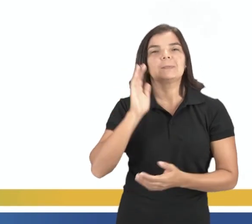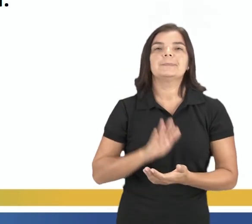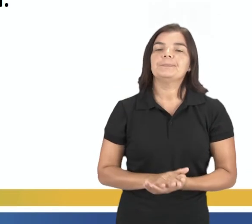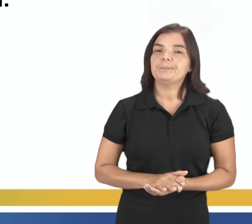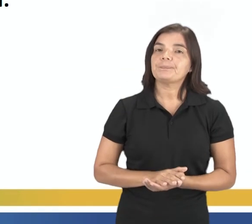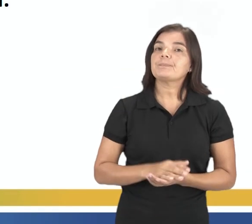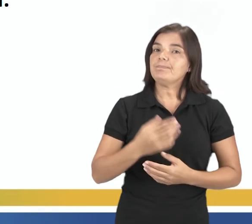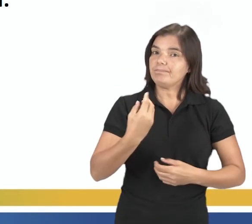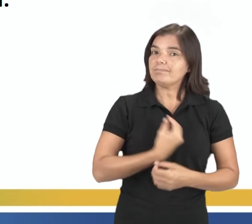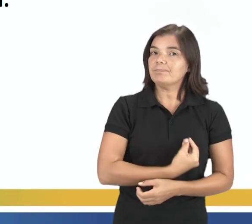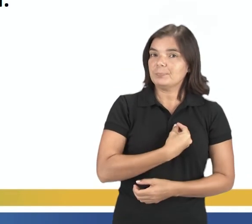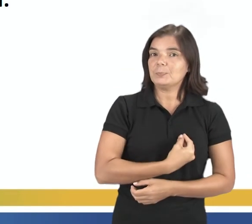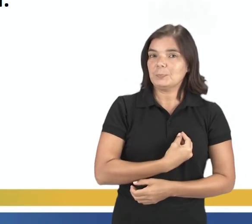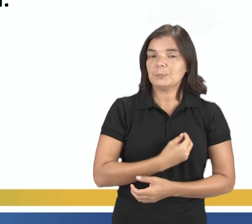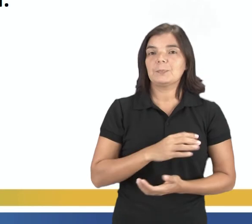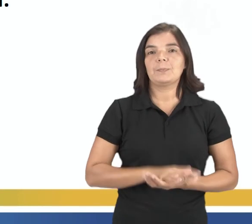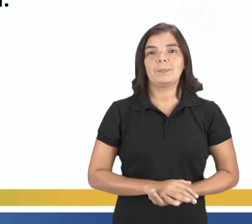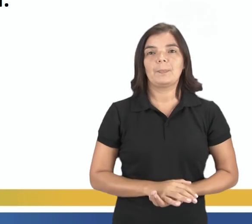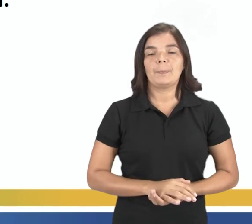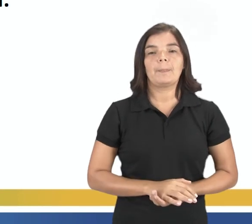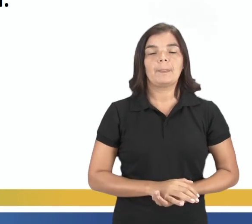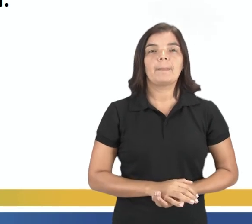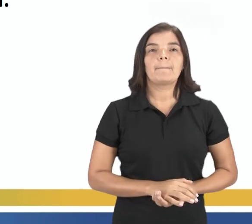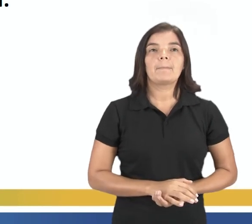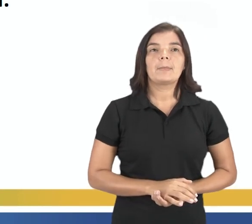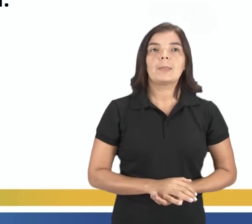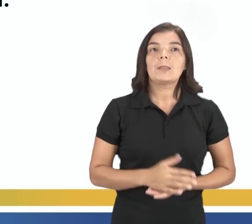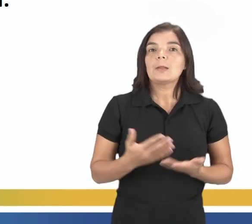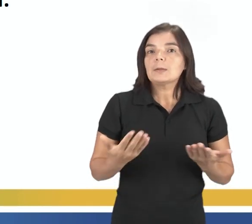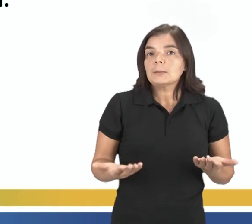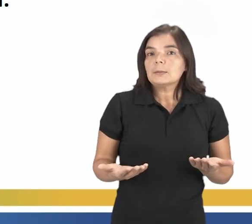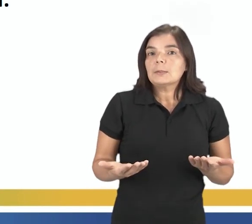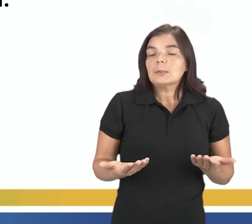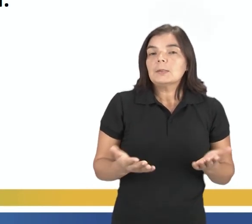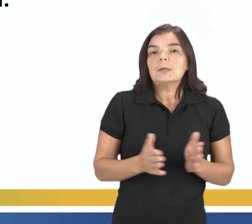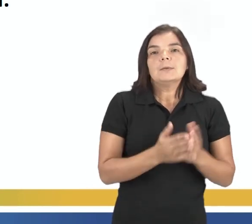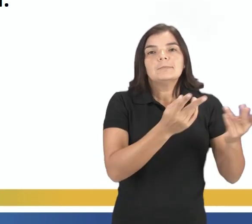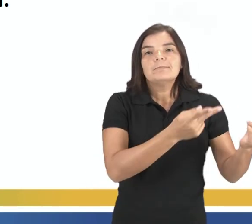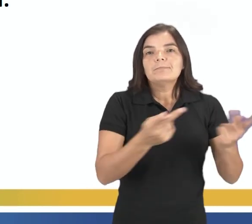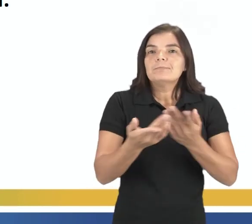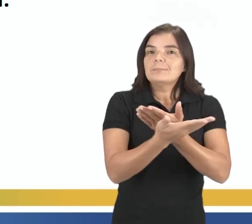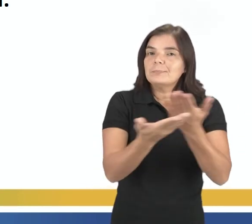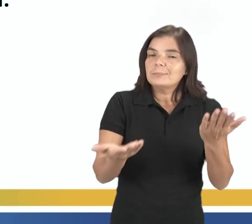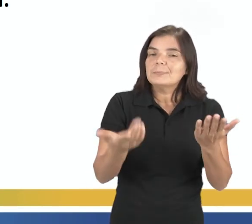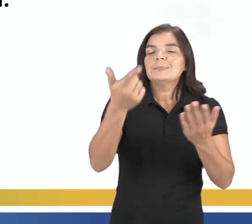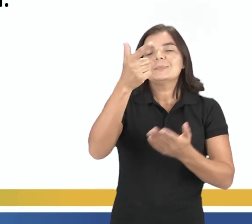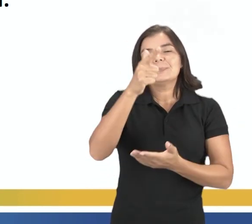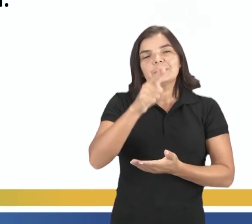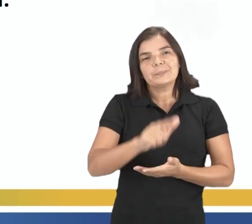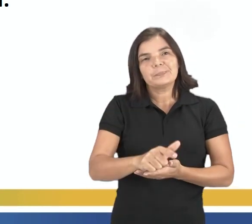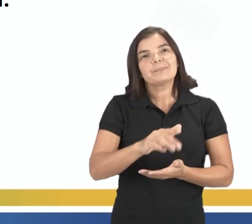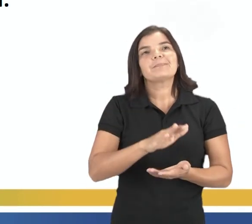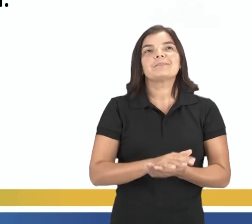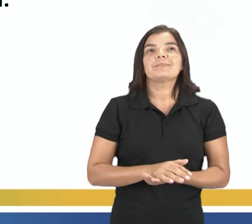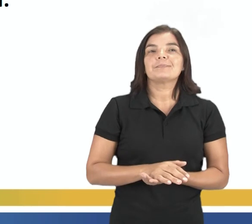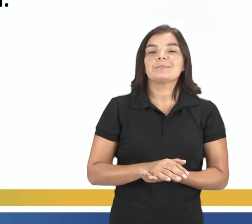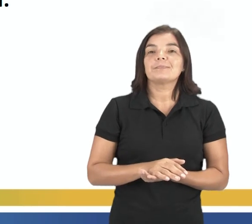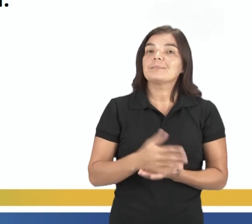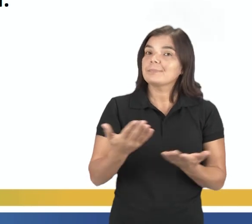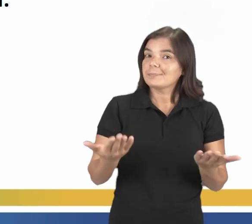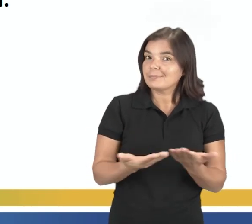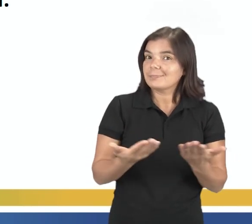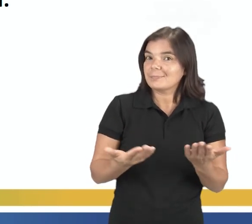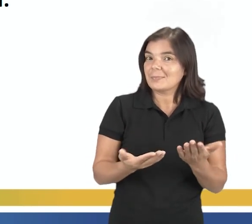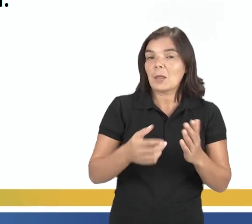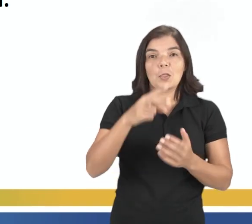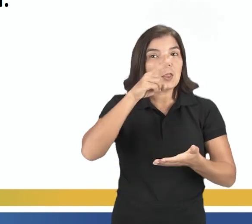se humaniza convivendo com outros seres humanos. Então, eu quero convidar vocês mais uma vez para, no caso agora